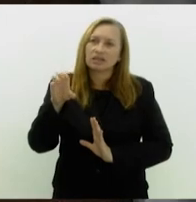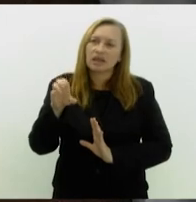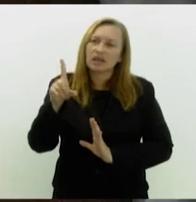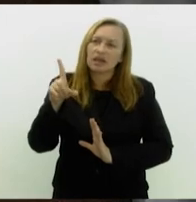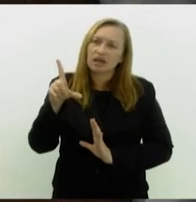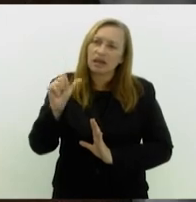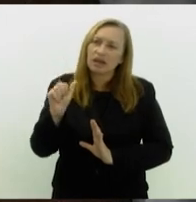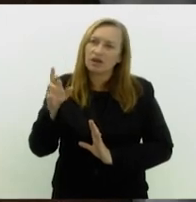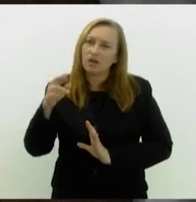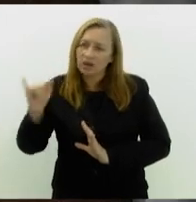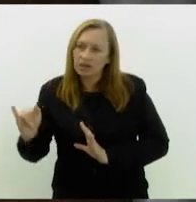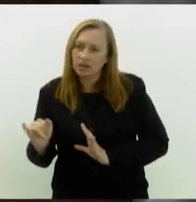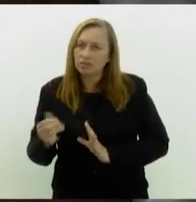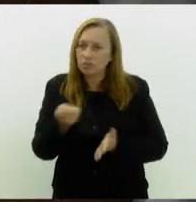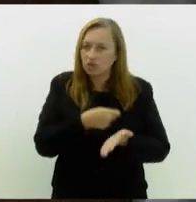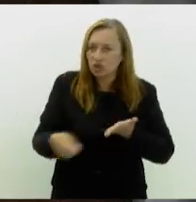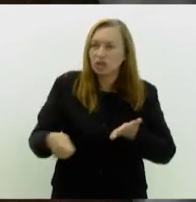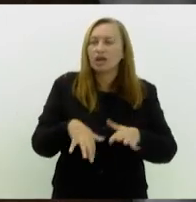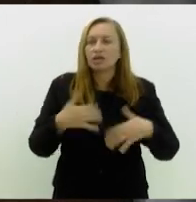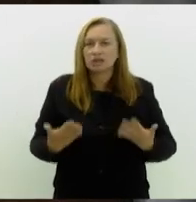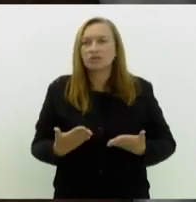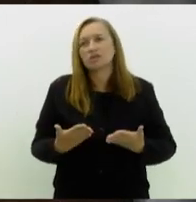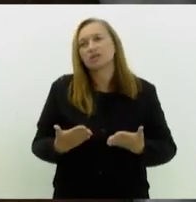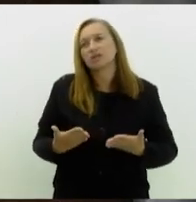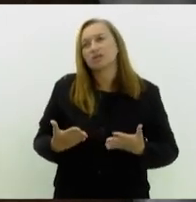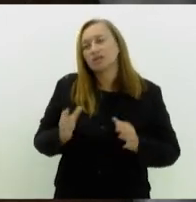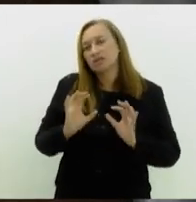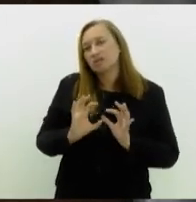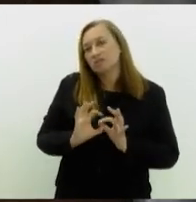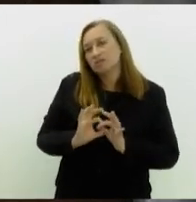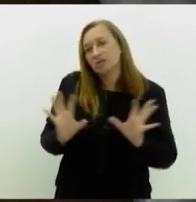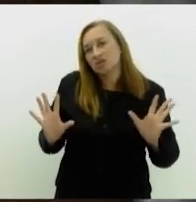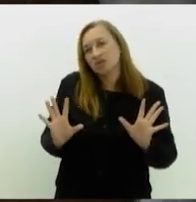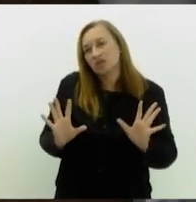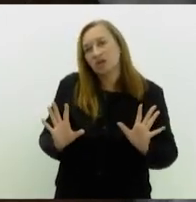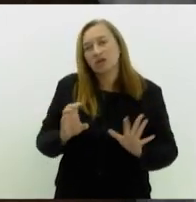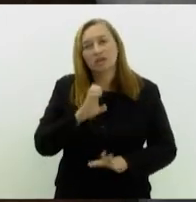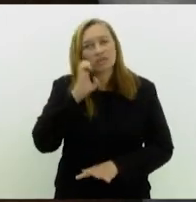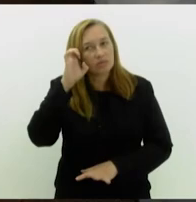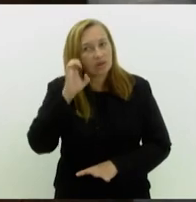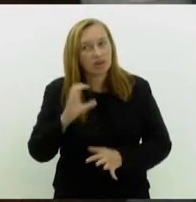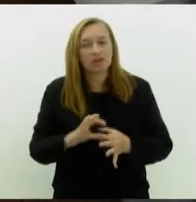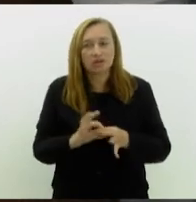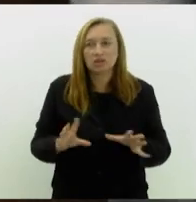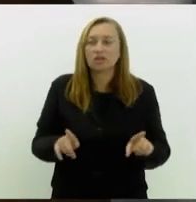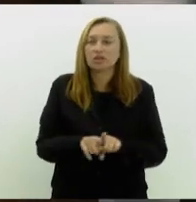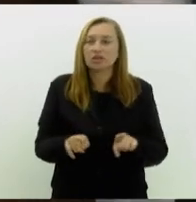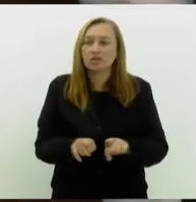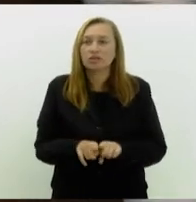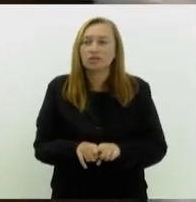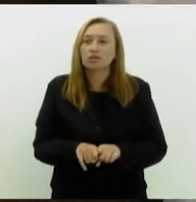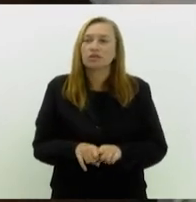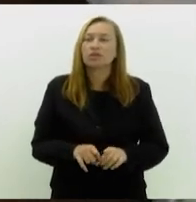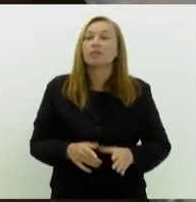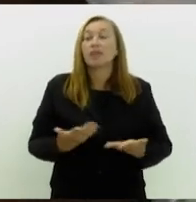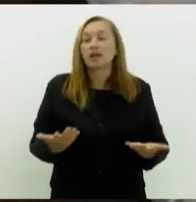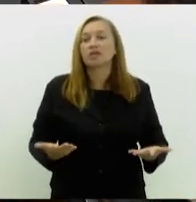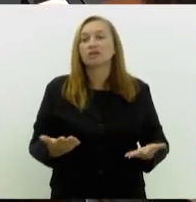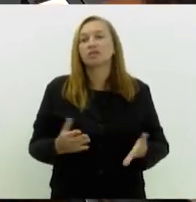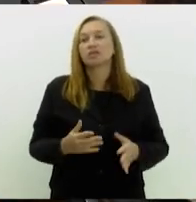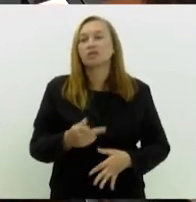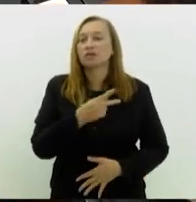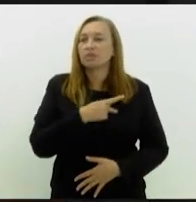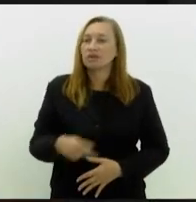requerimento por escrito Então se vossa excelência permitir tiver anuência da deputada Élica que a gente possa devolver e trazer na quinta-feira remete com o